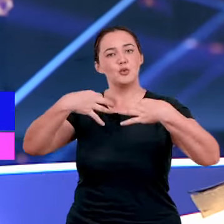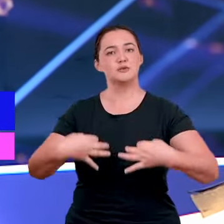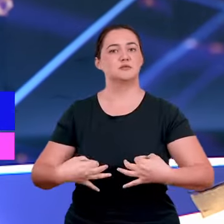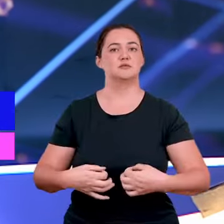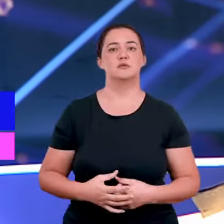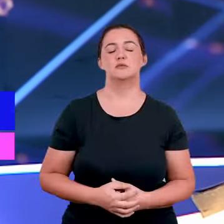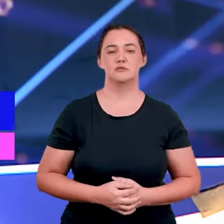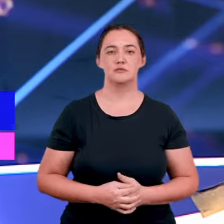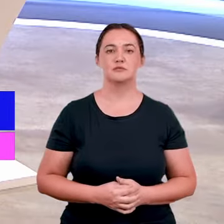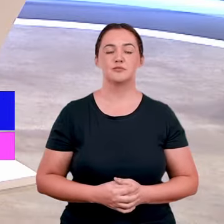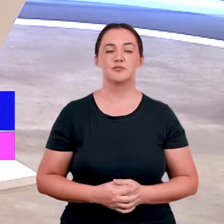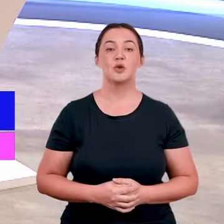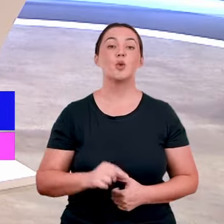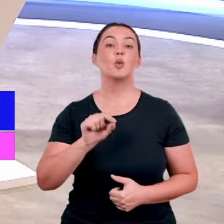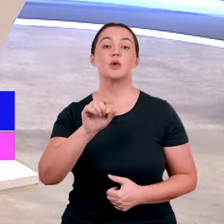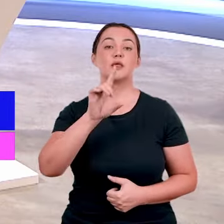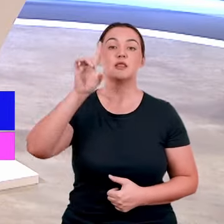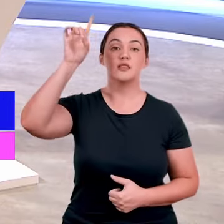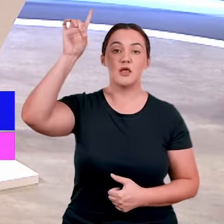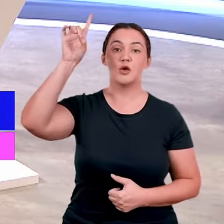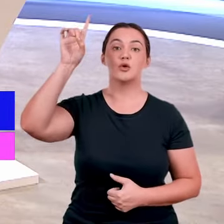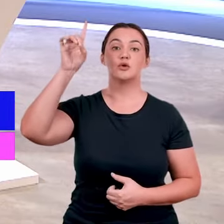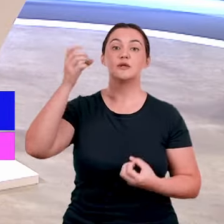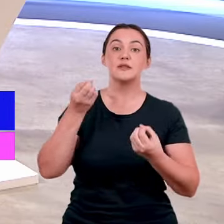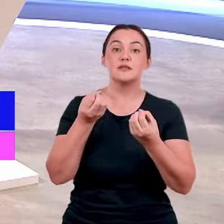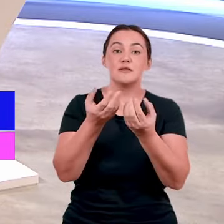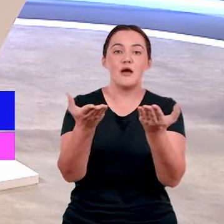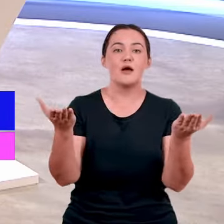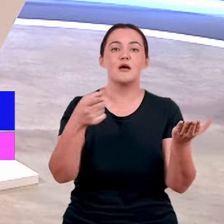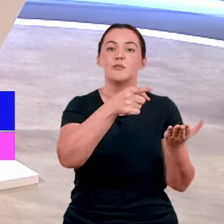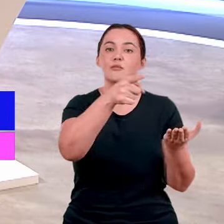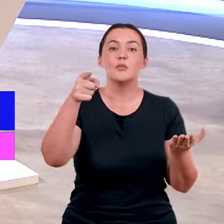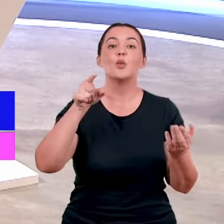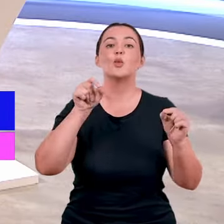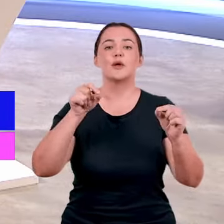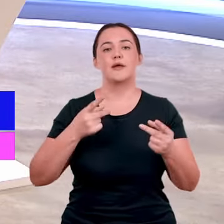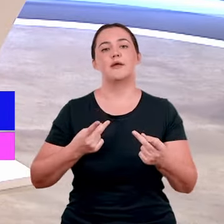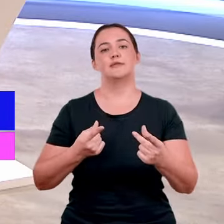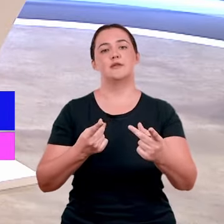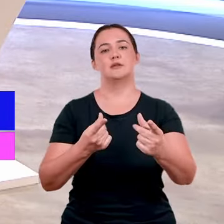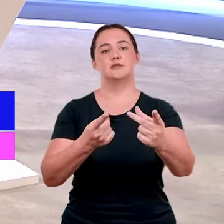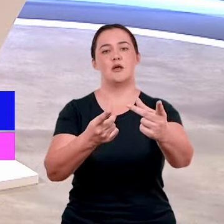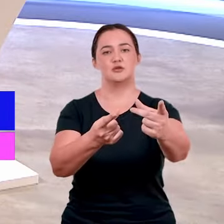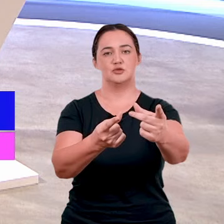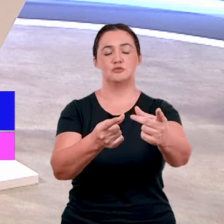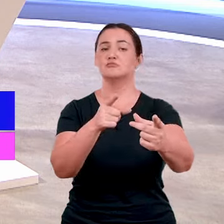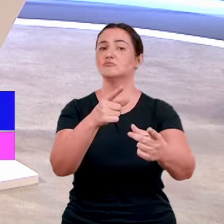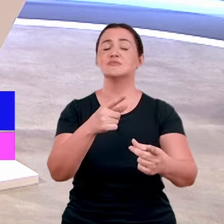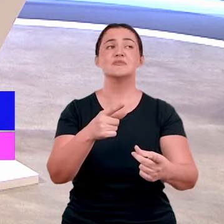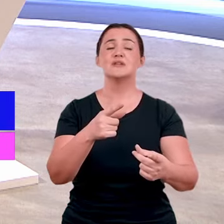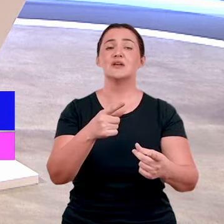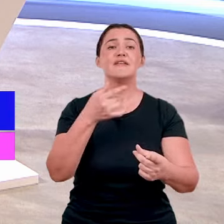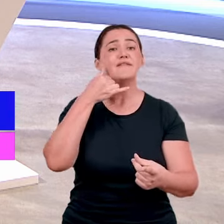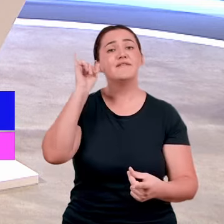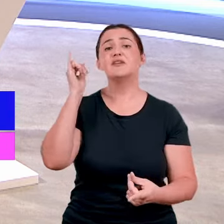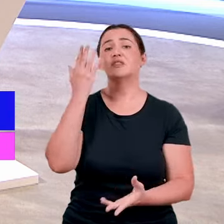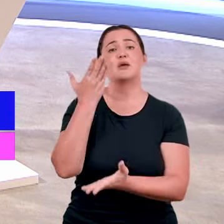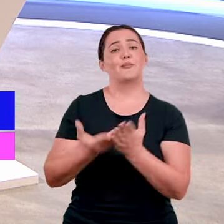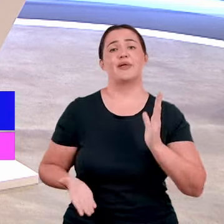testemunho. O que Deus tem para você é a eternidade. Não perca essa eternidade por